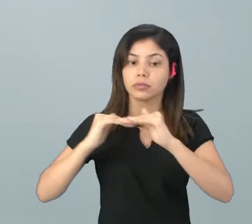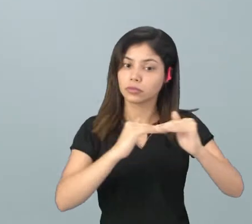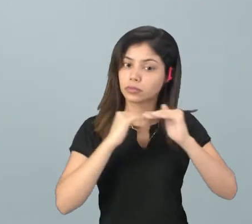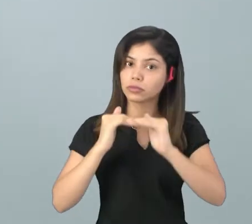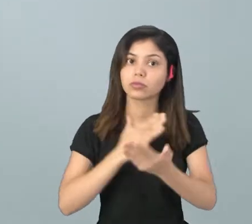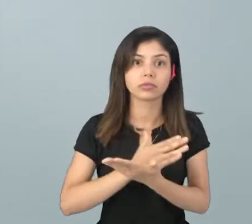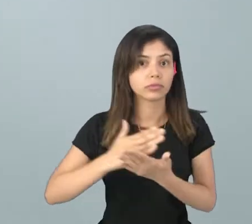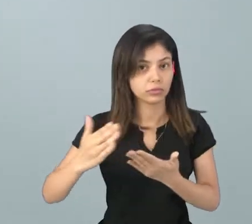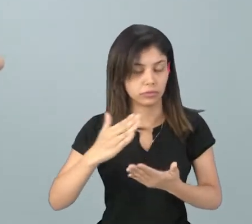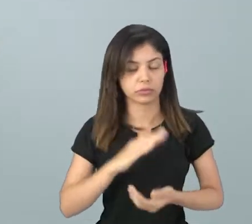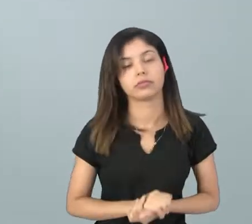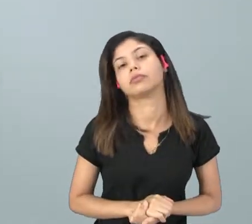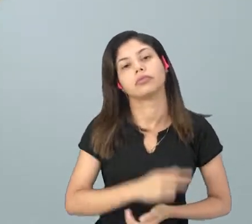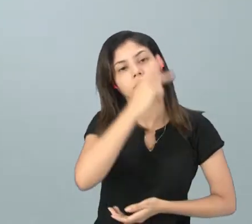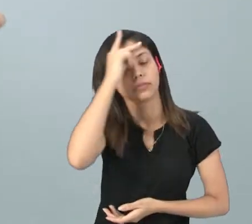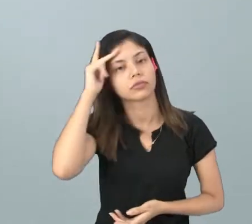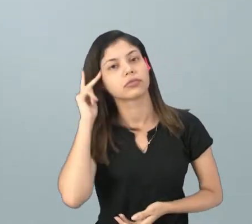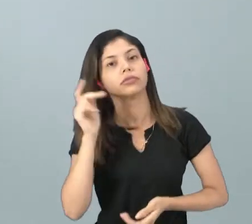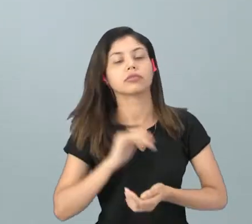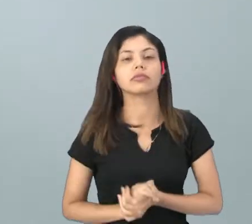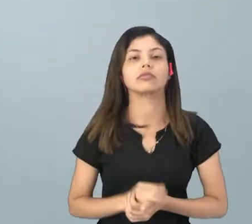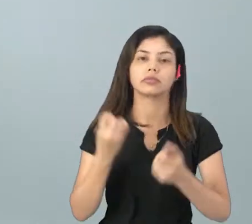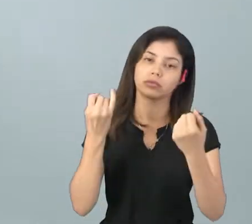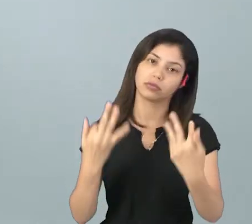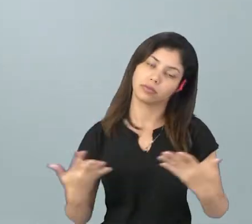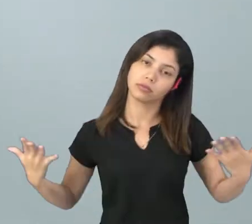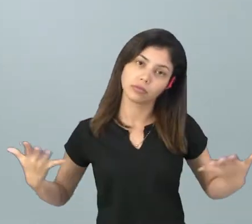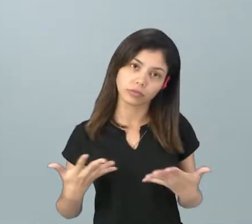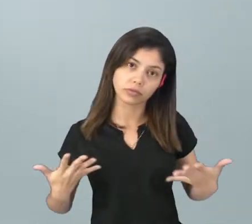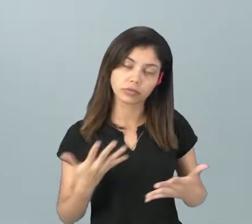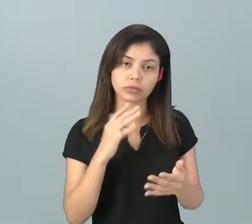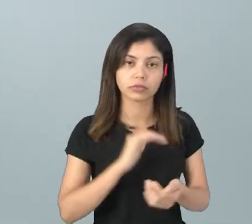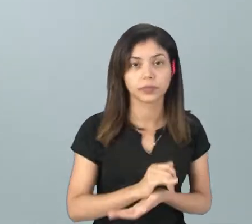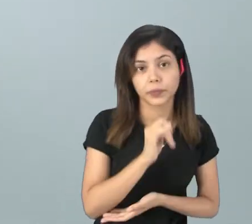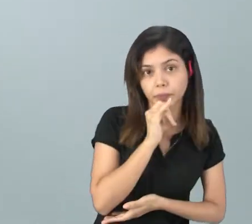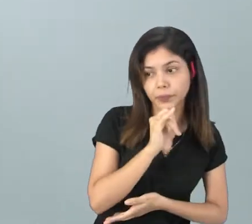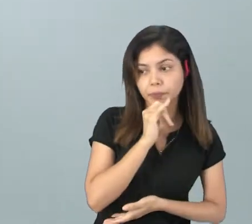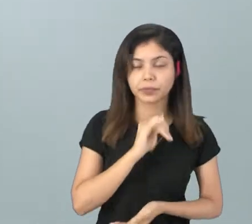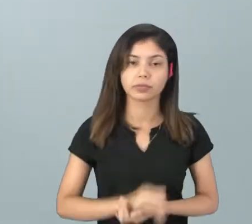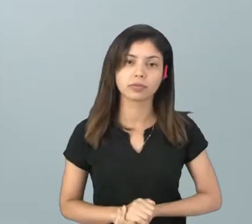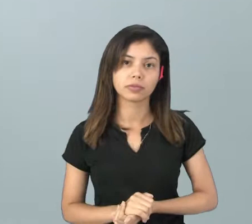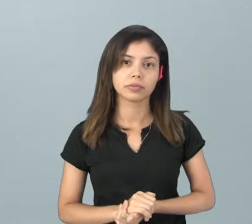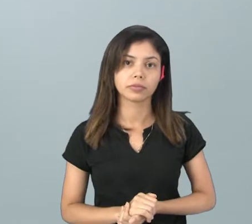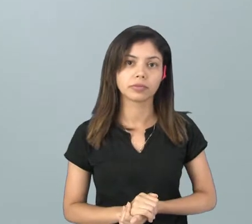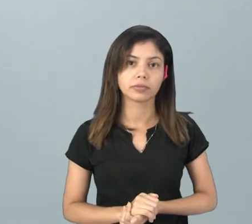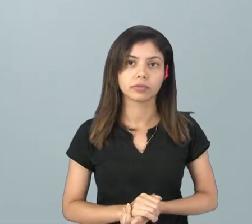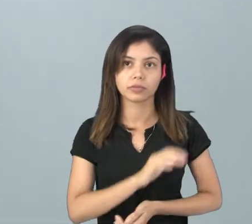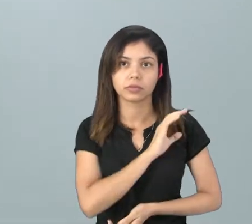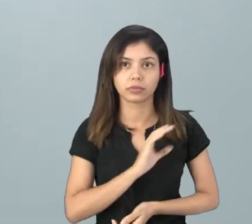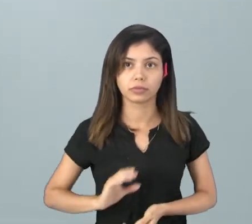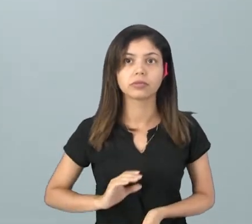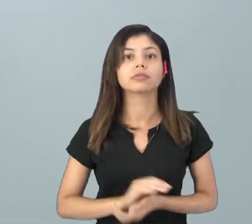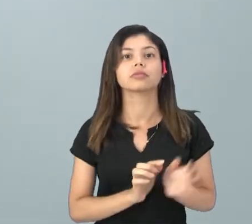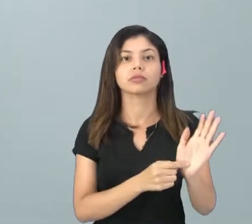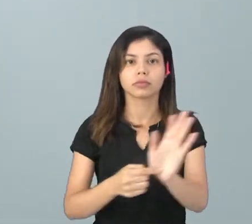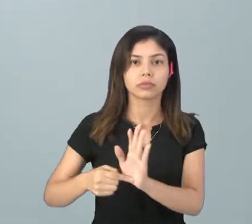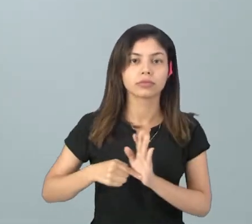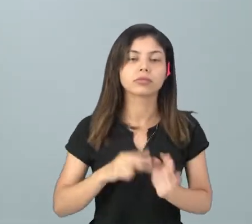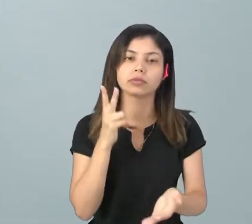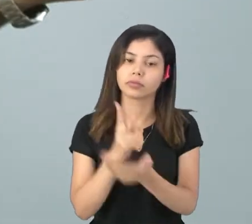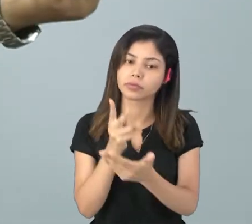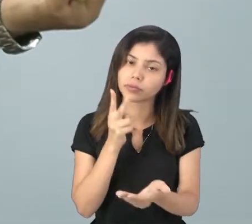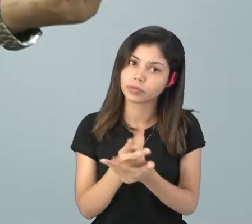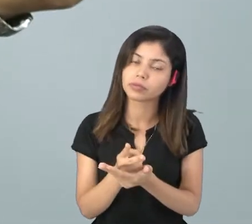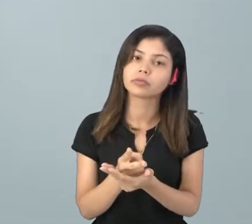do início, né? A pessoa que diga assim que hoje, por exemplo, o cristianismo, ele não é o